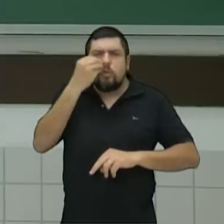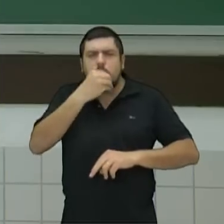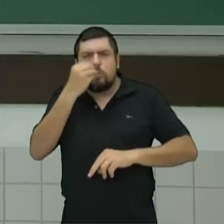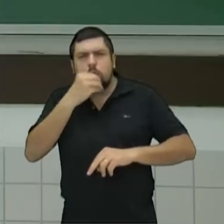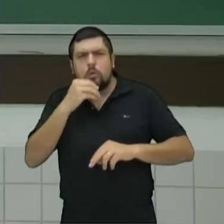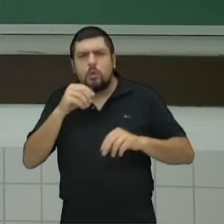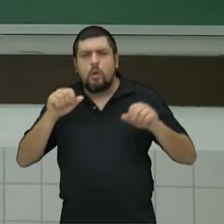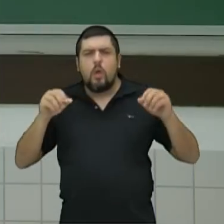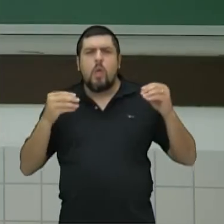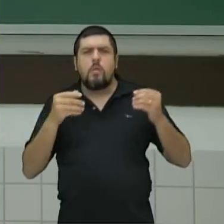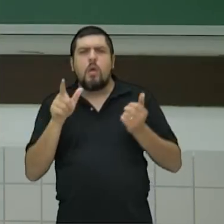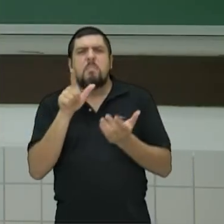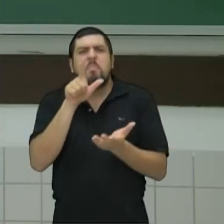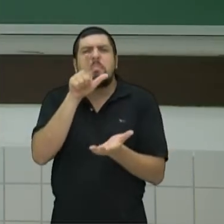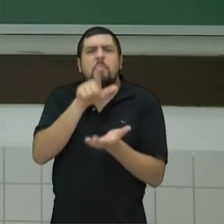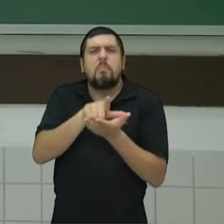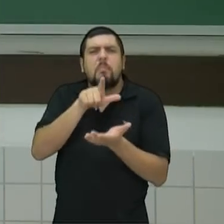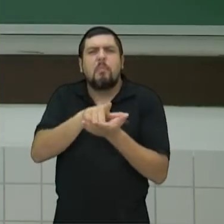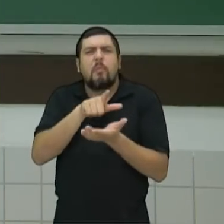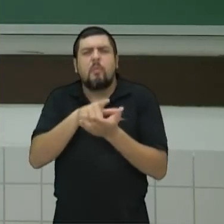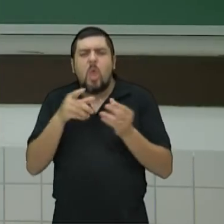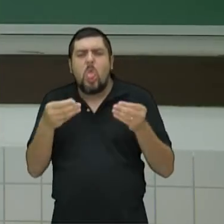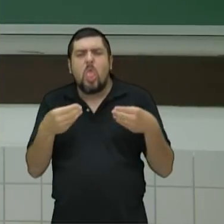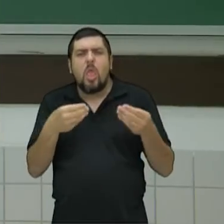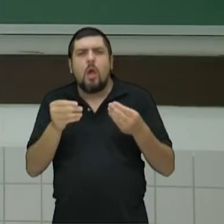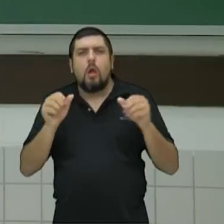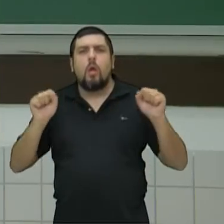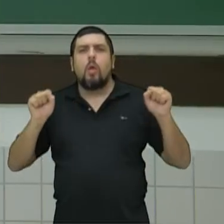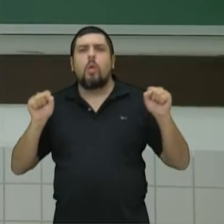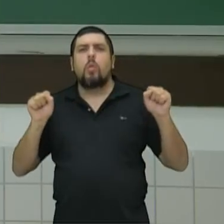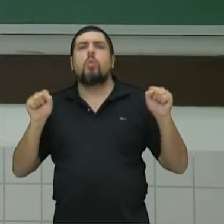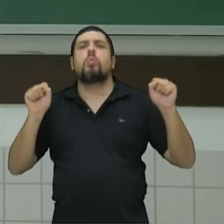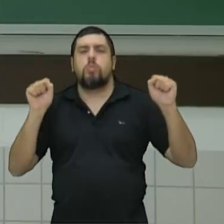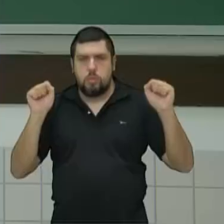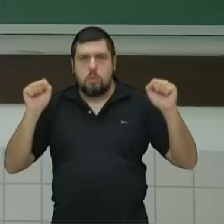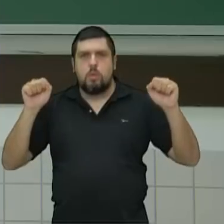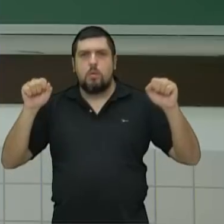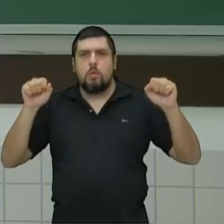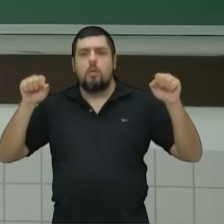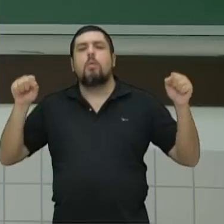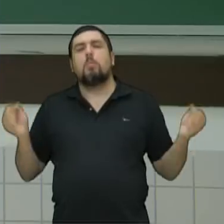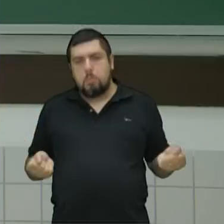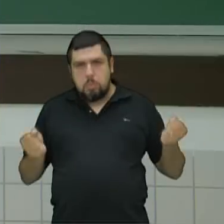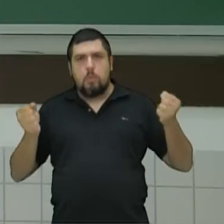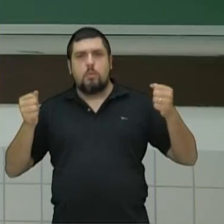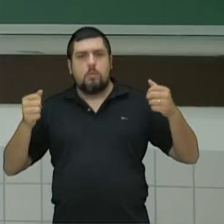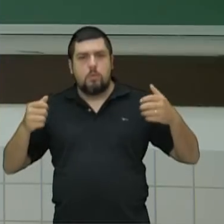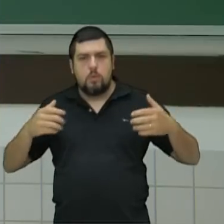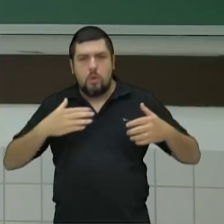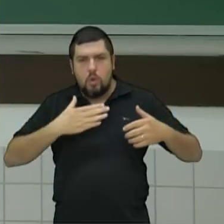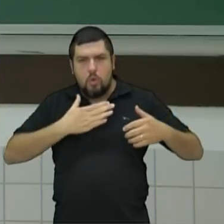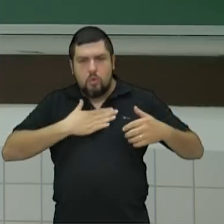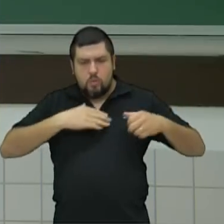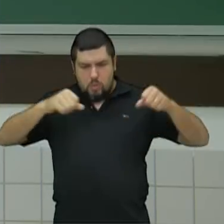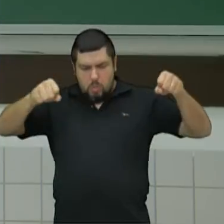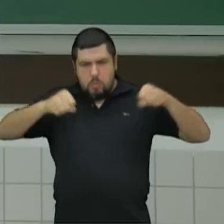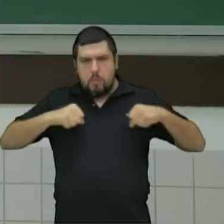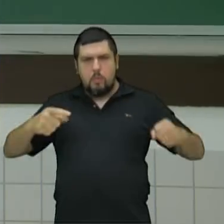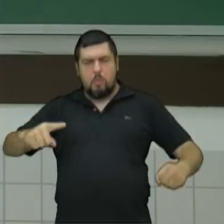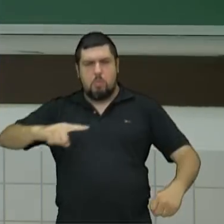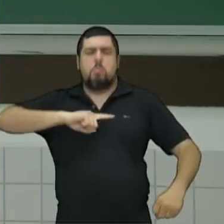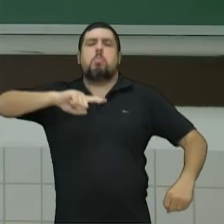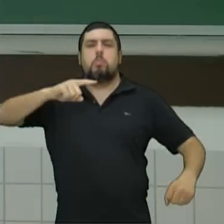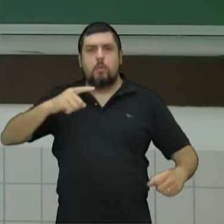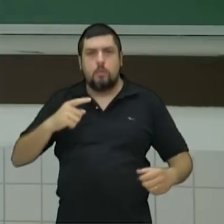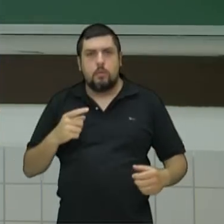consigo levantar o supino? Na hora que eu for fazer esse exercício aqui, o supino vai cair, né? O meu corpo vai cair. Certo? Essa que é a